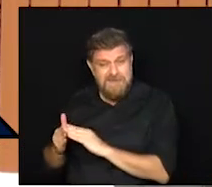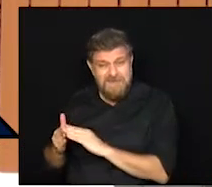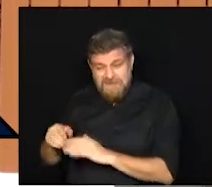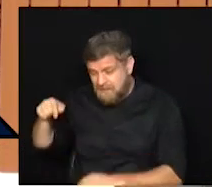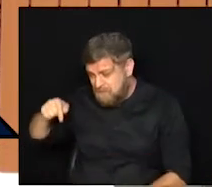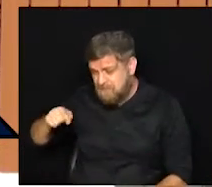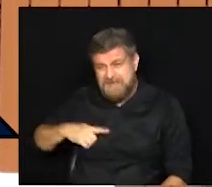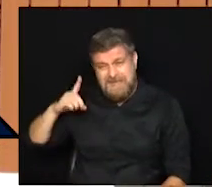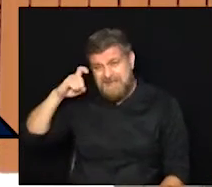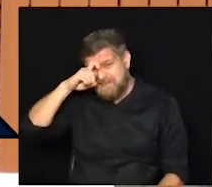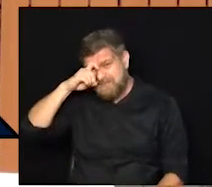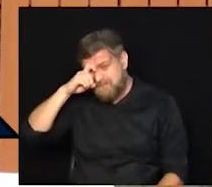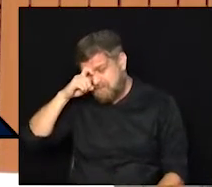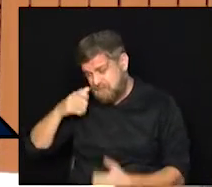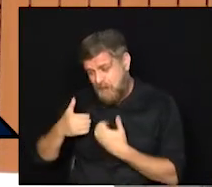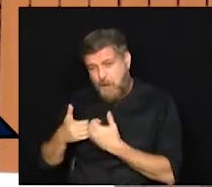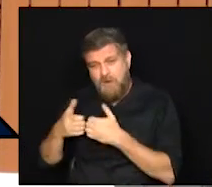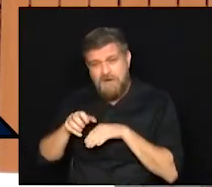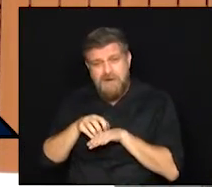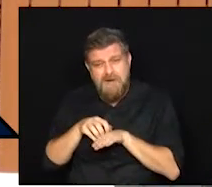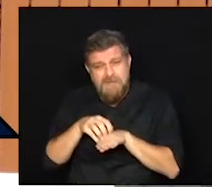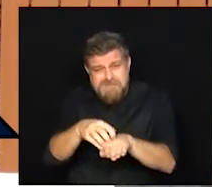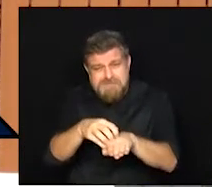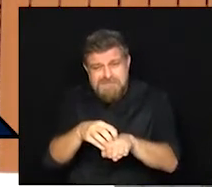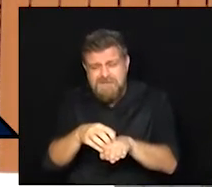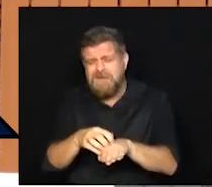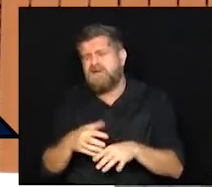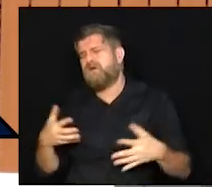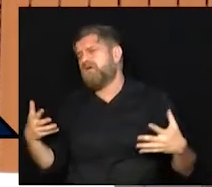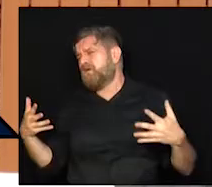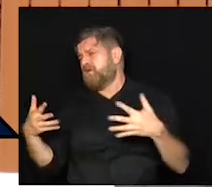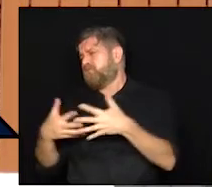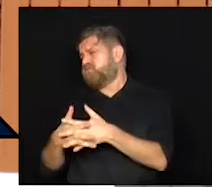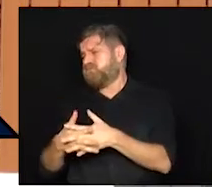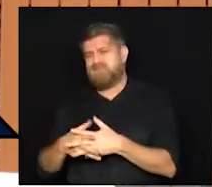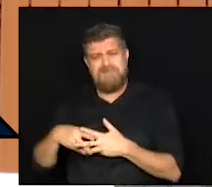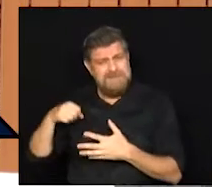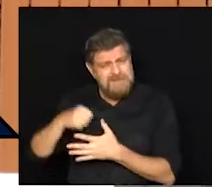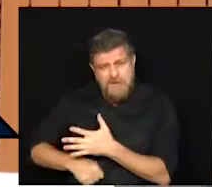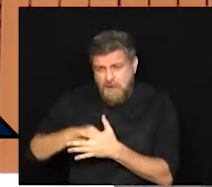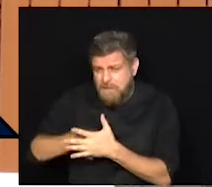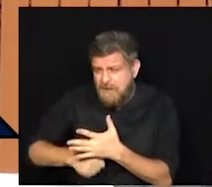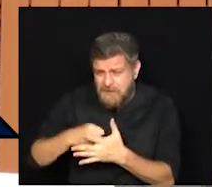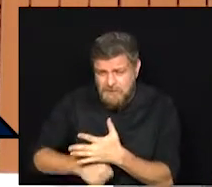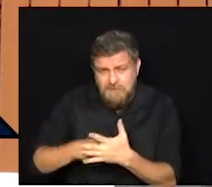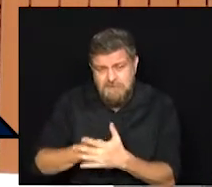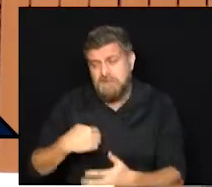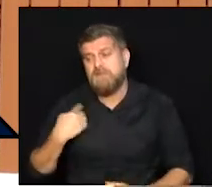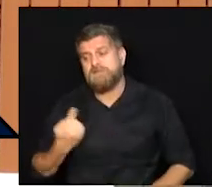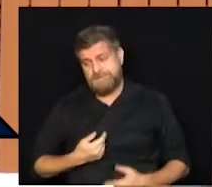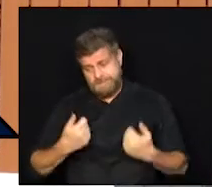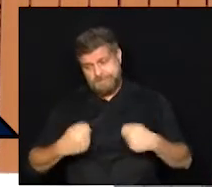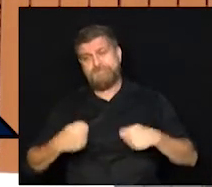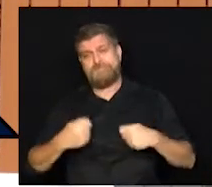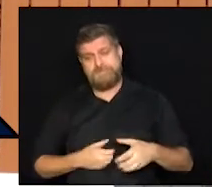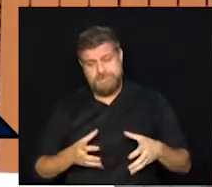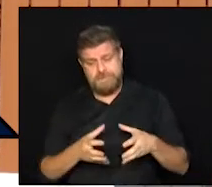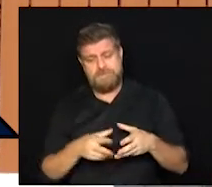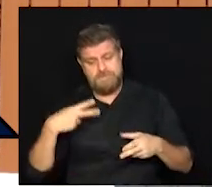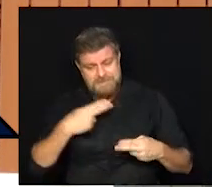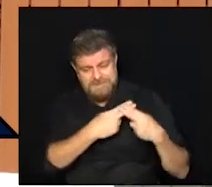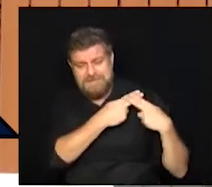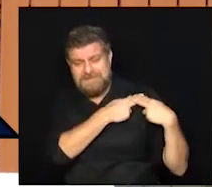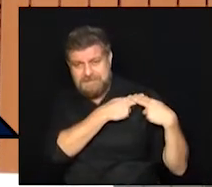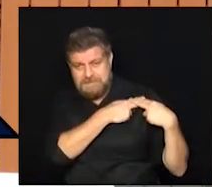dificuldade de transporte, a mobilidade é muito complicada. Vai ser uma luta, Igor, é uma luta tão grande que nós vamos ter nessa comissão em cima